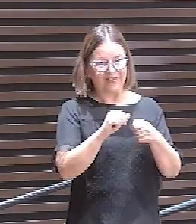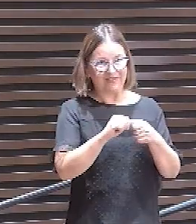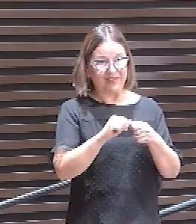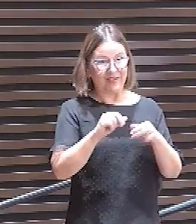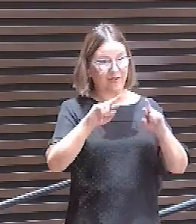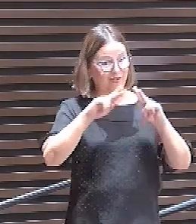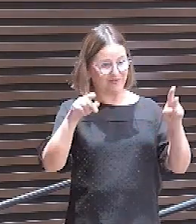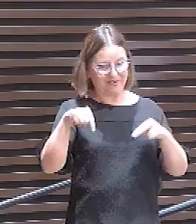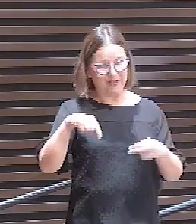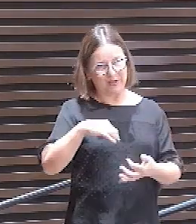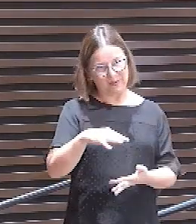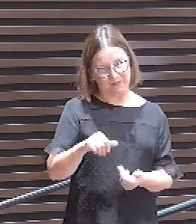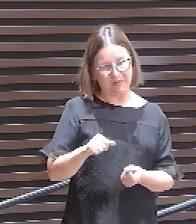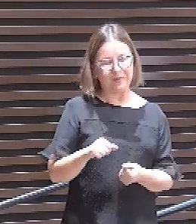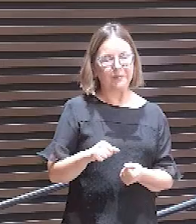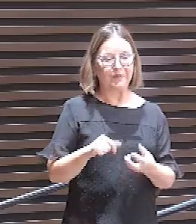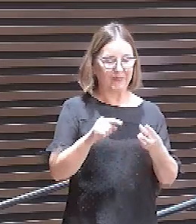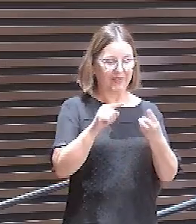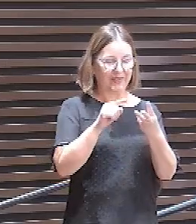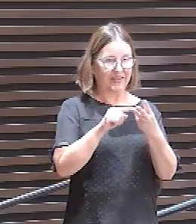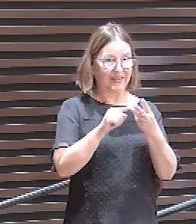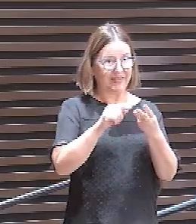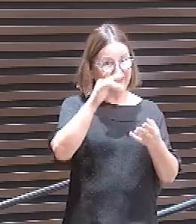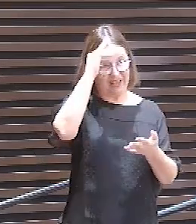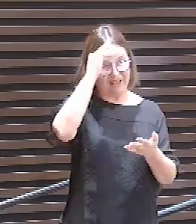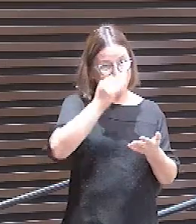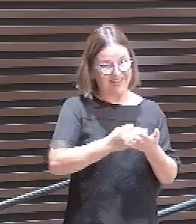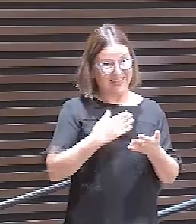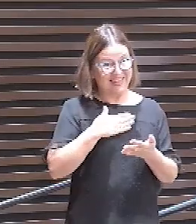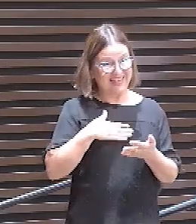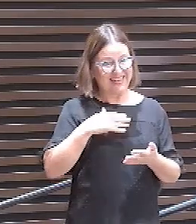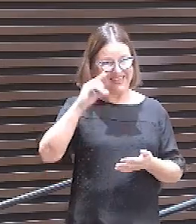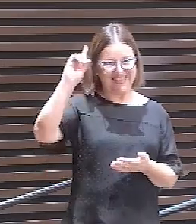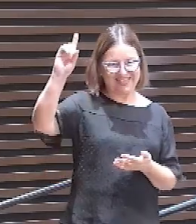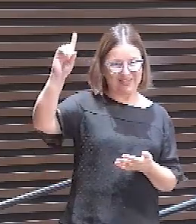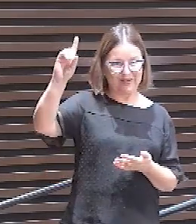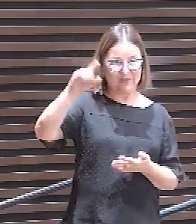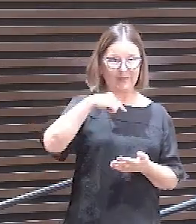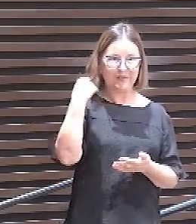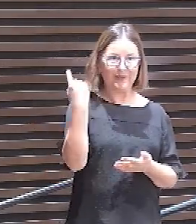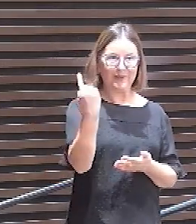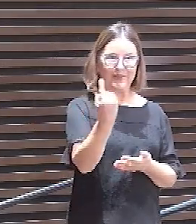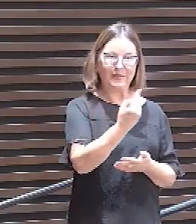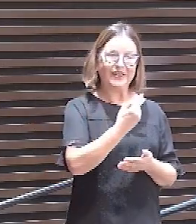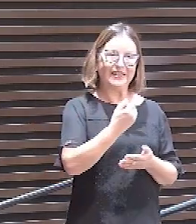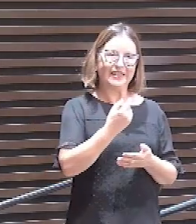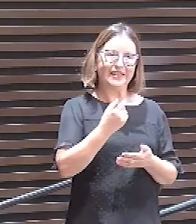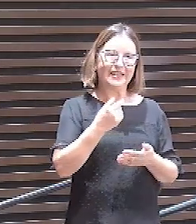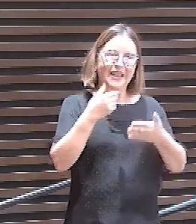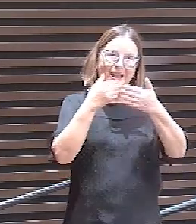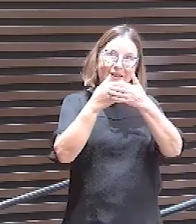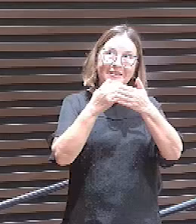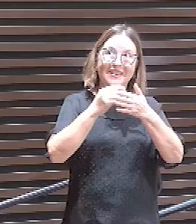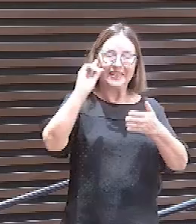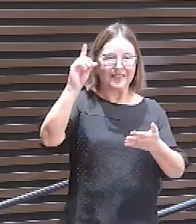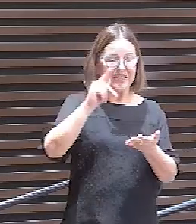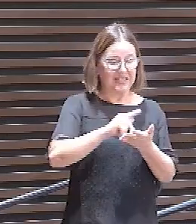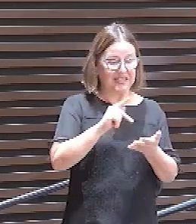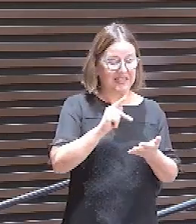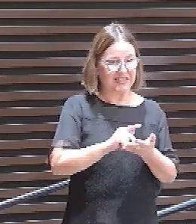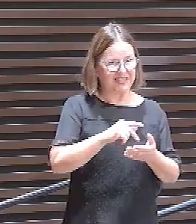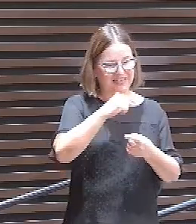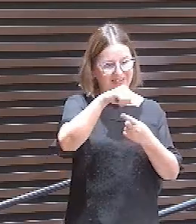espiritual. E a fé que agrada a Deus nos aproxima dele em sincera santificação.